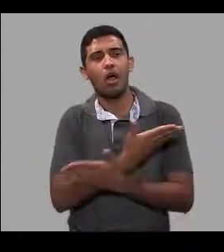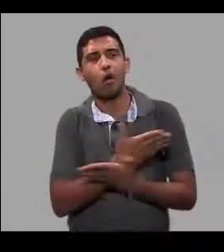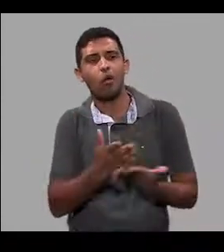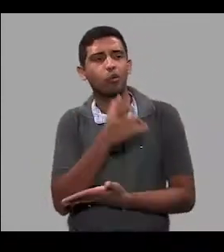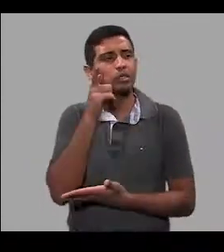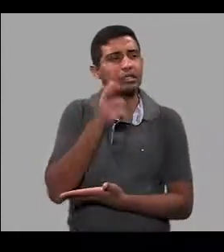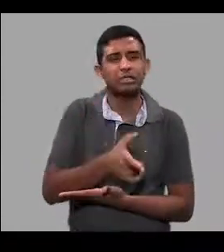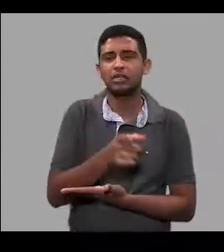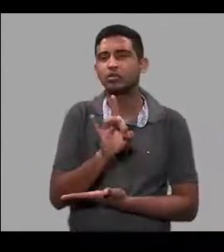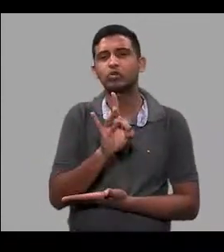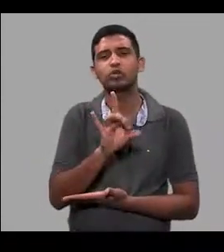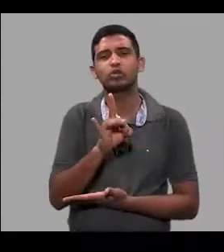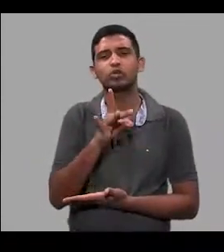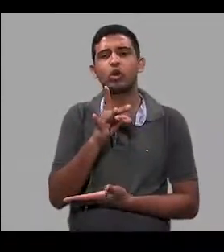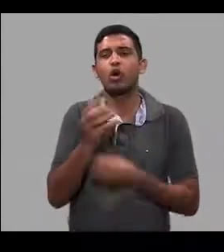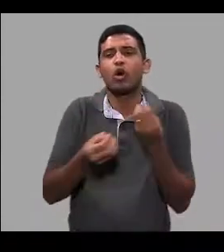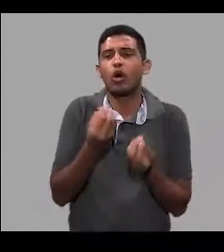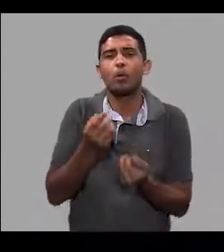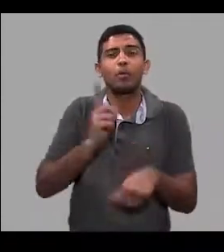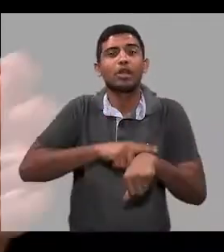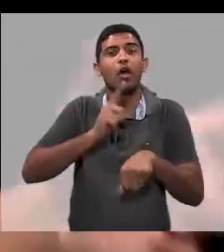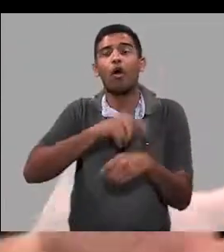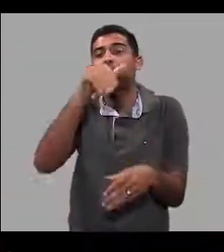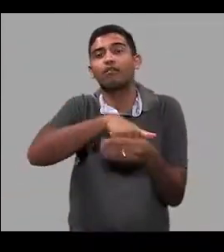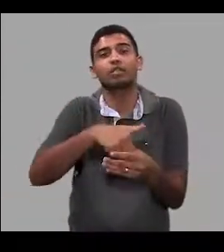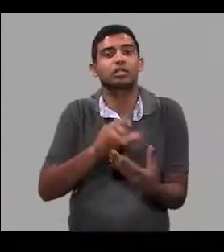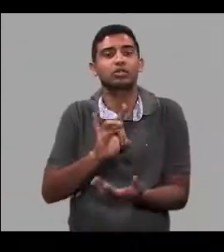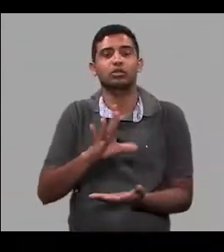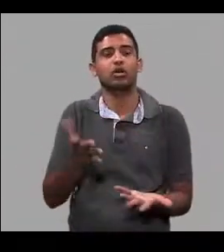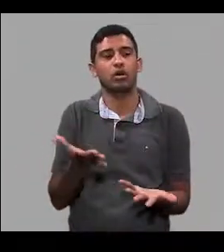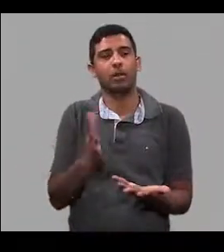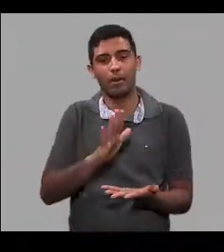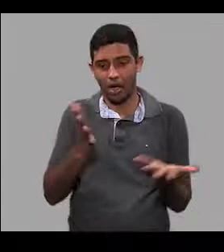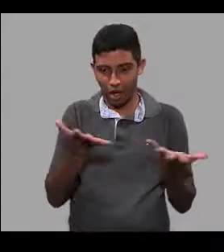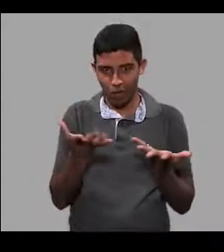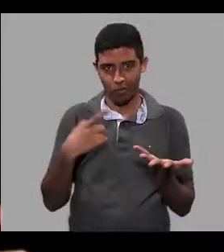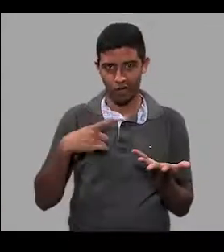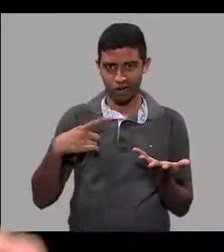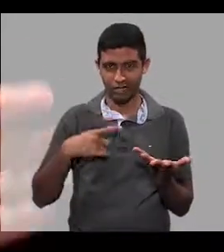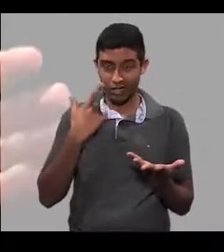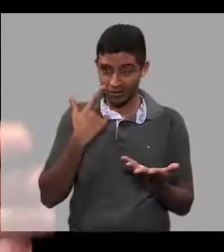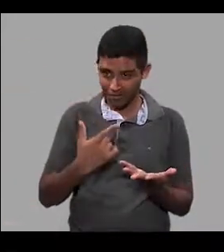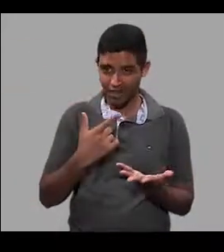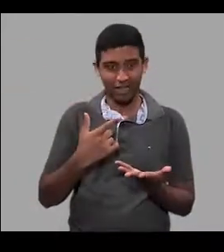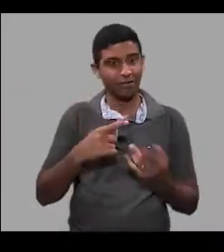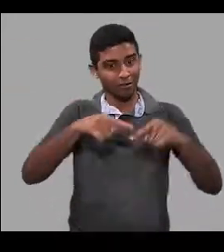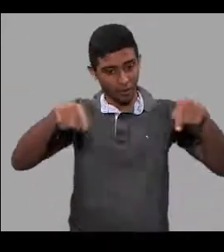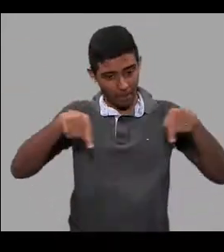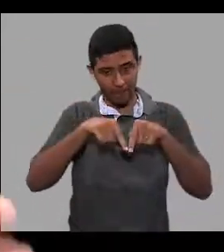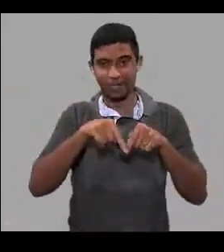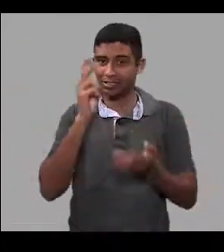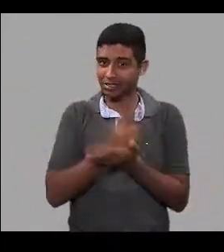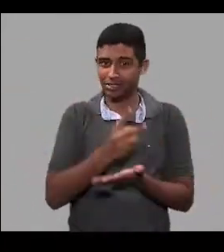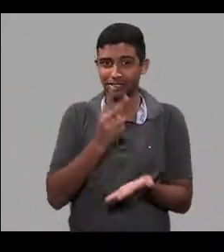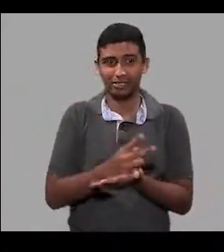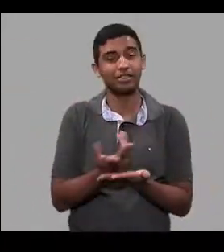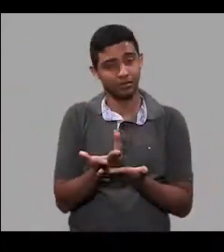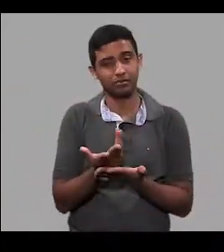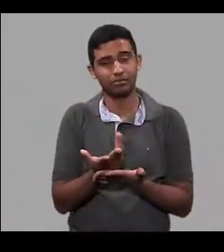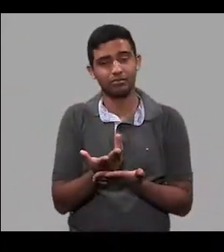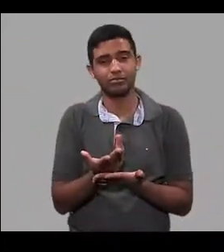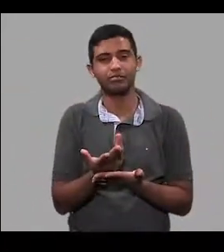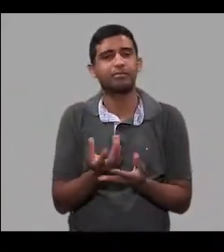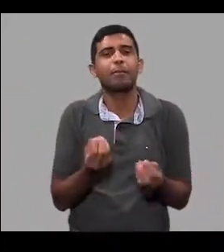só se interessavam no momento eleitoral, no ano eleitoral, e agora a gente tem uma instância permanente, perene da